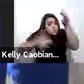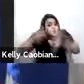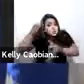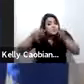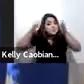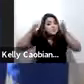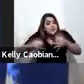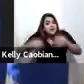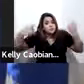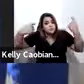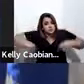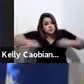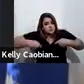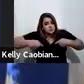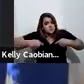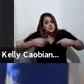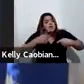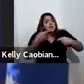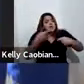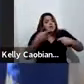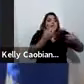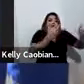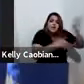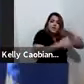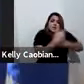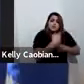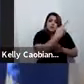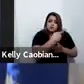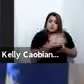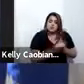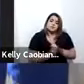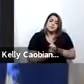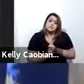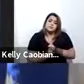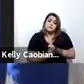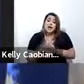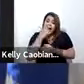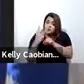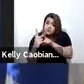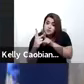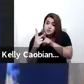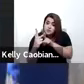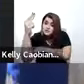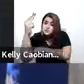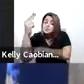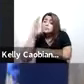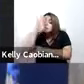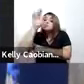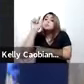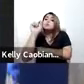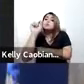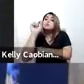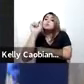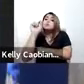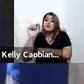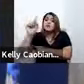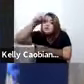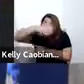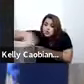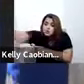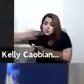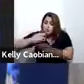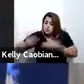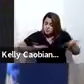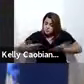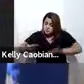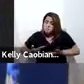e trabalhadores. Eu acho que foi uma vitória do reconhecimento da força que existe na entidade sindical